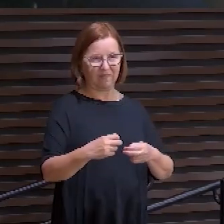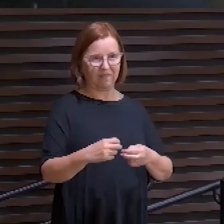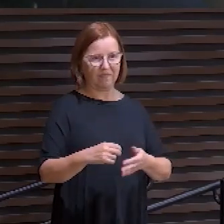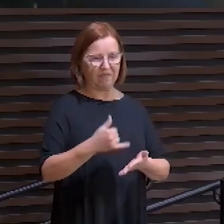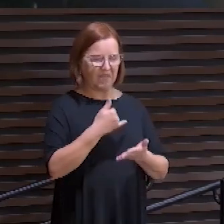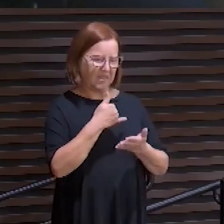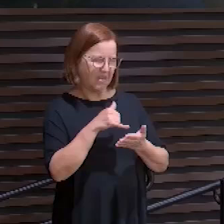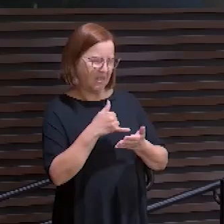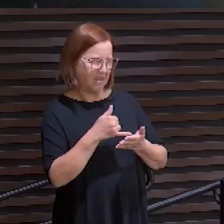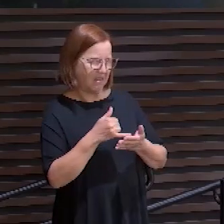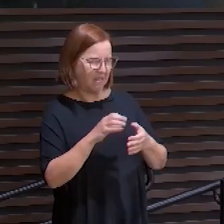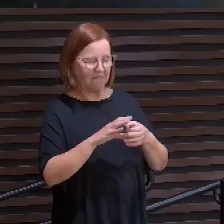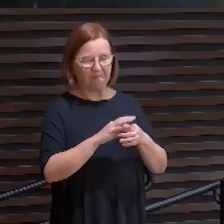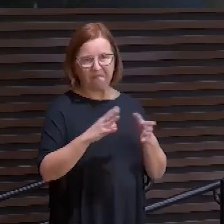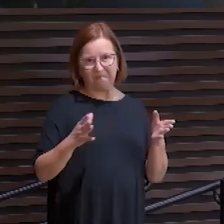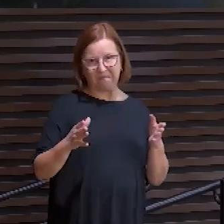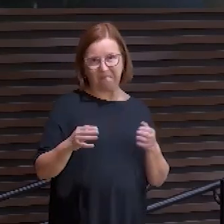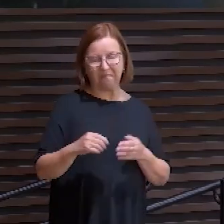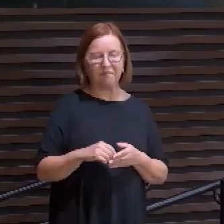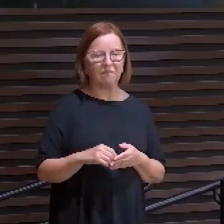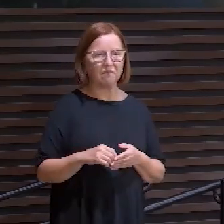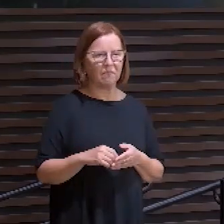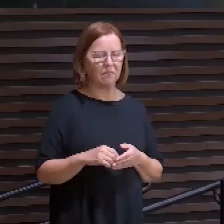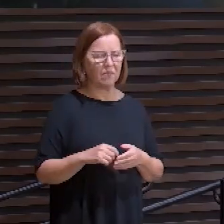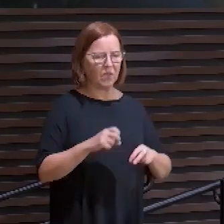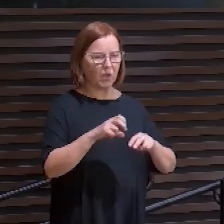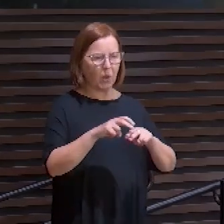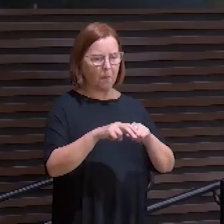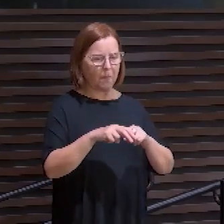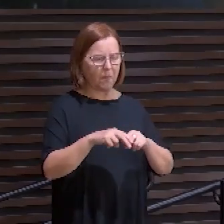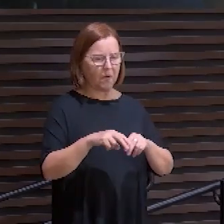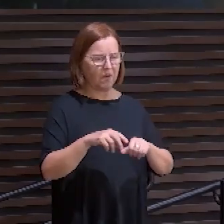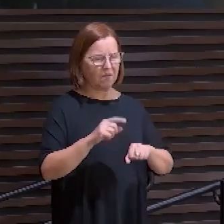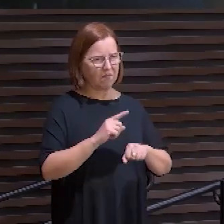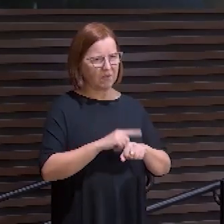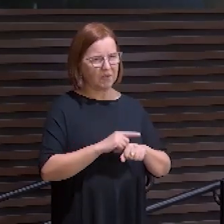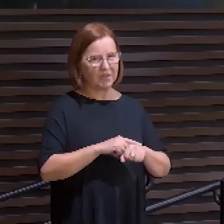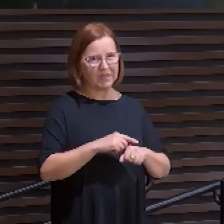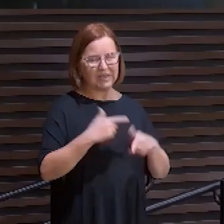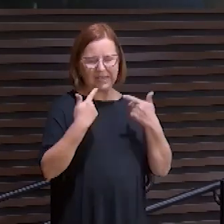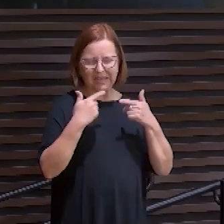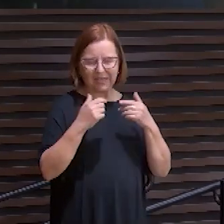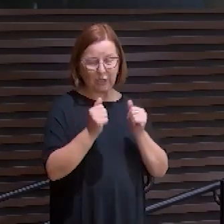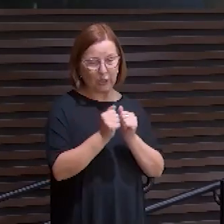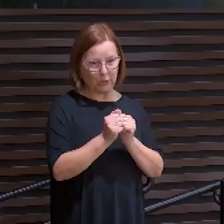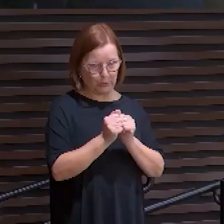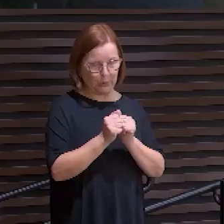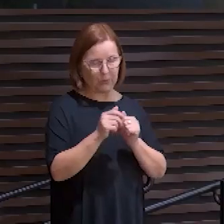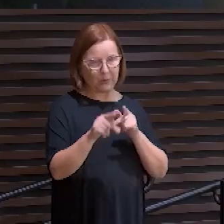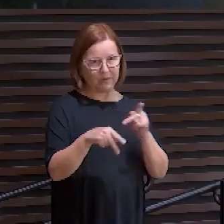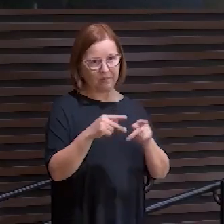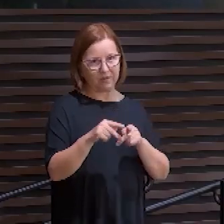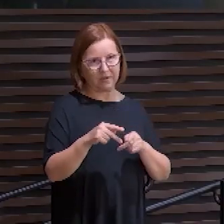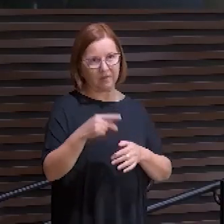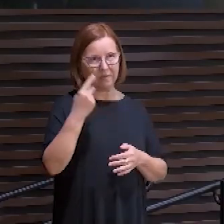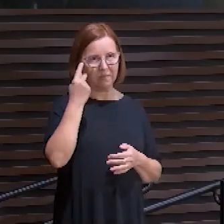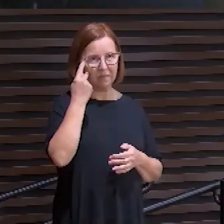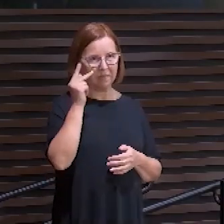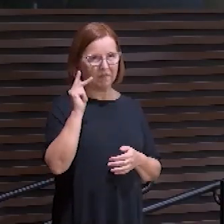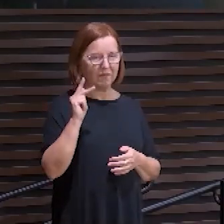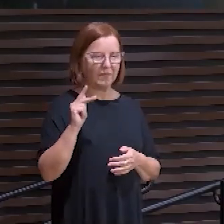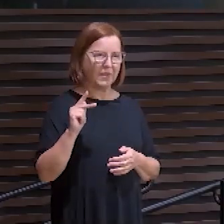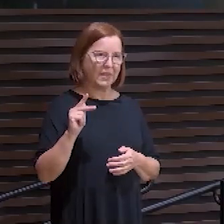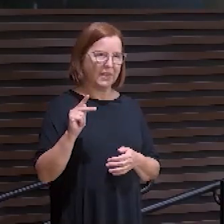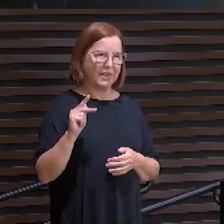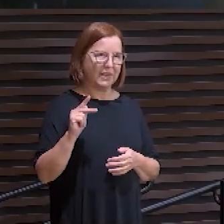campeavam. Por alguns instantes ele riu com os outros para achar